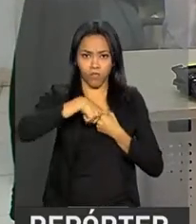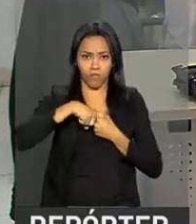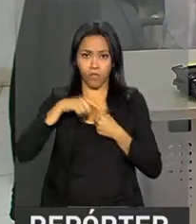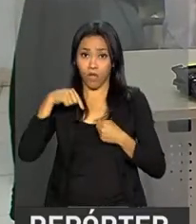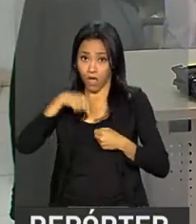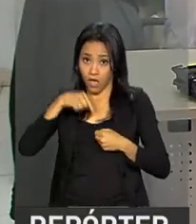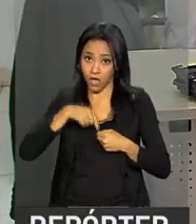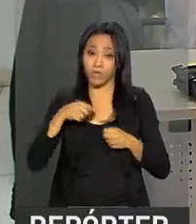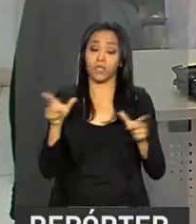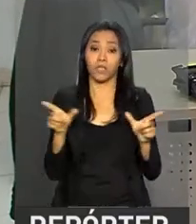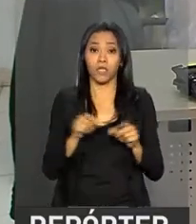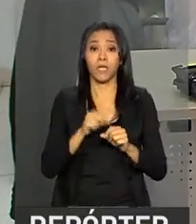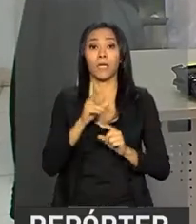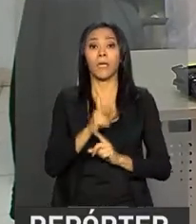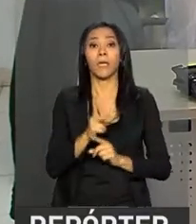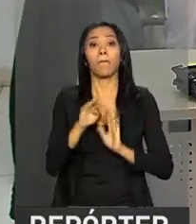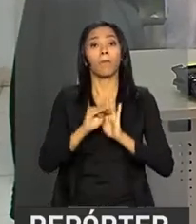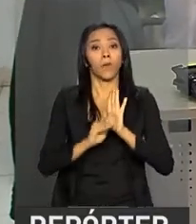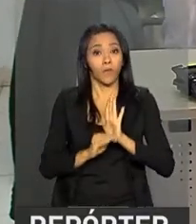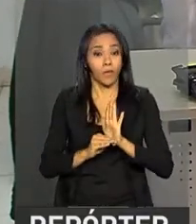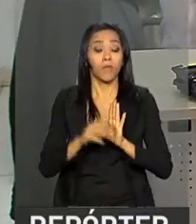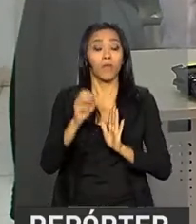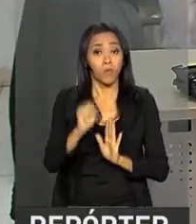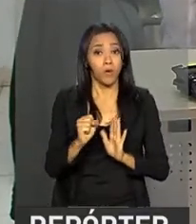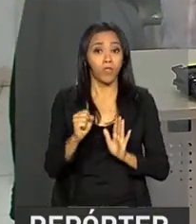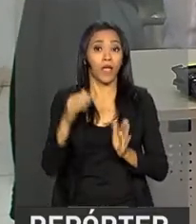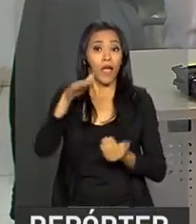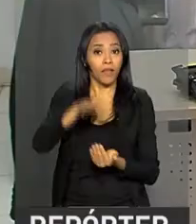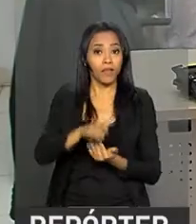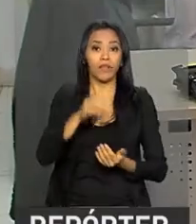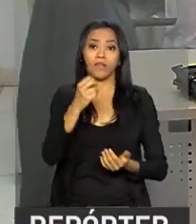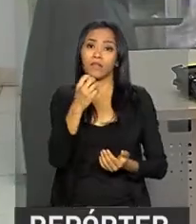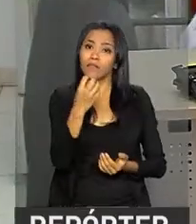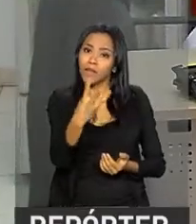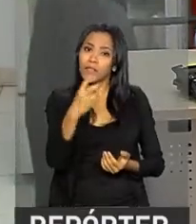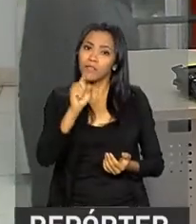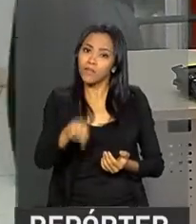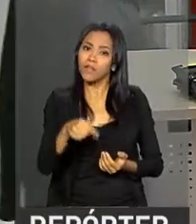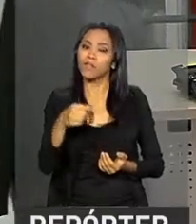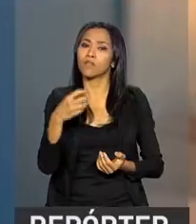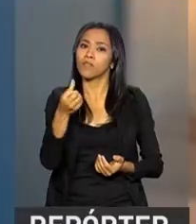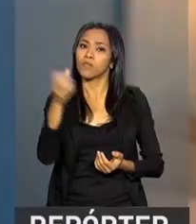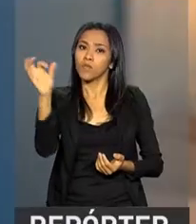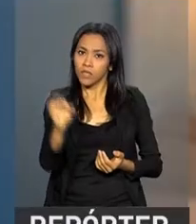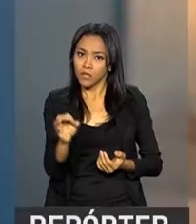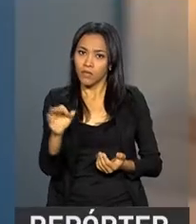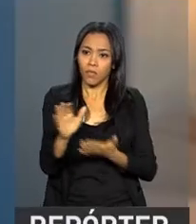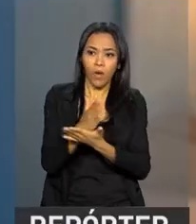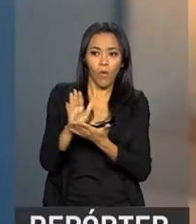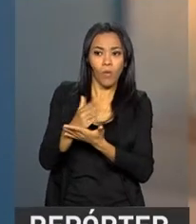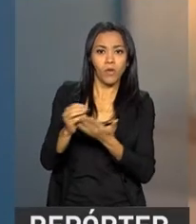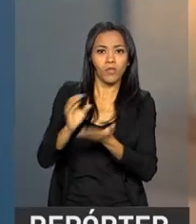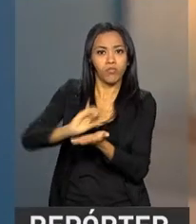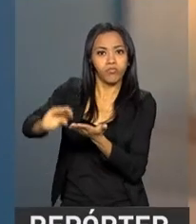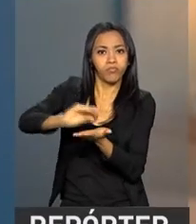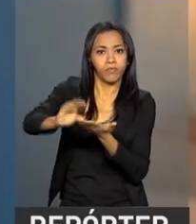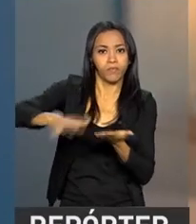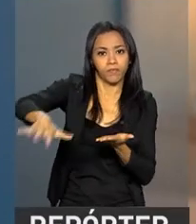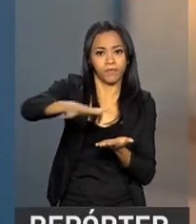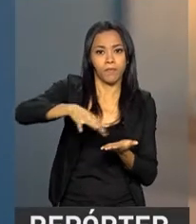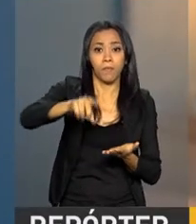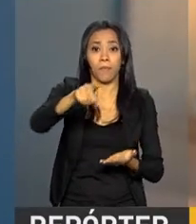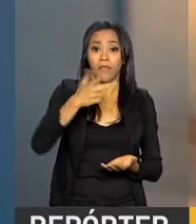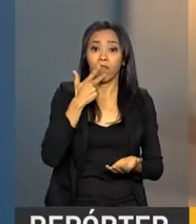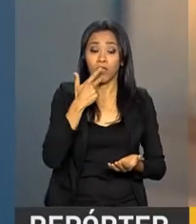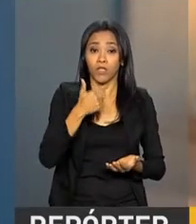percentual pode chegar a 13,6 por cento em determinados empreendimentos em 2015 em 2016